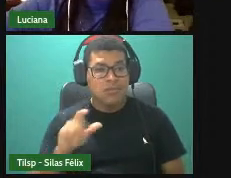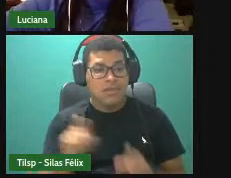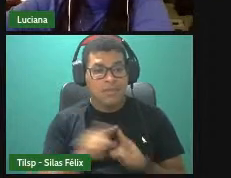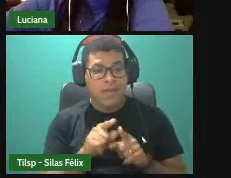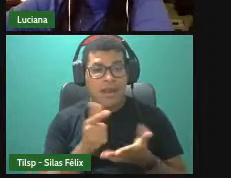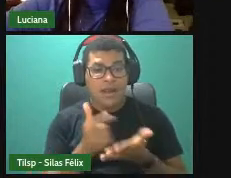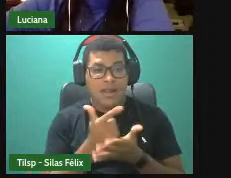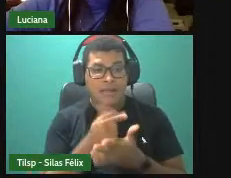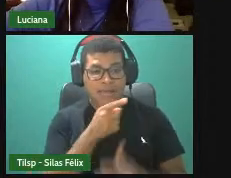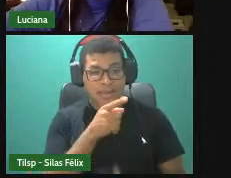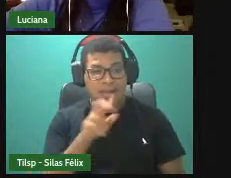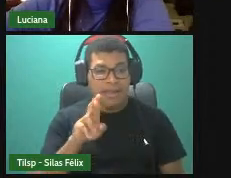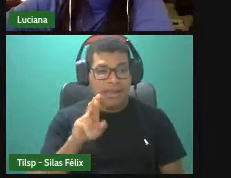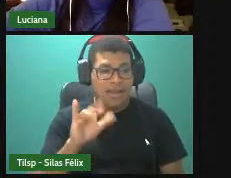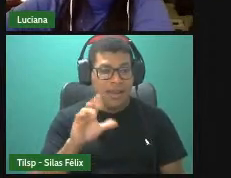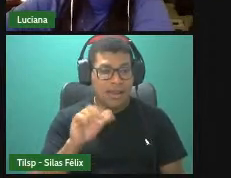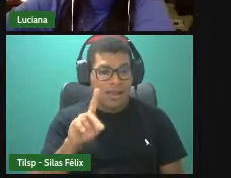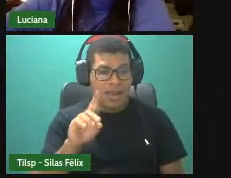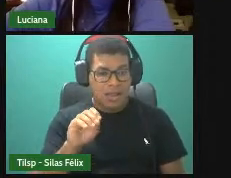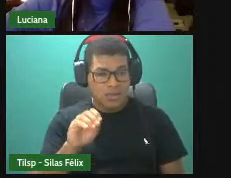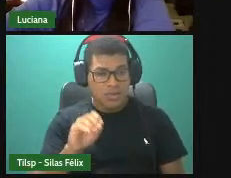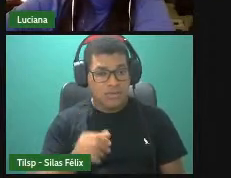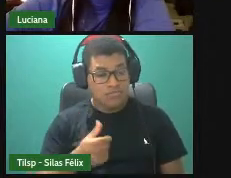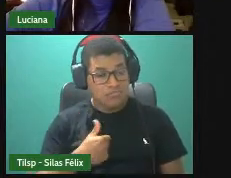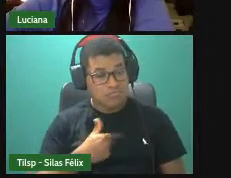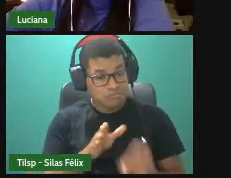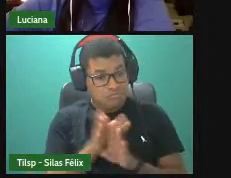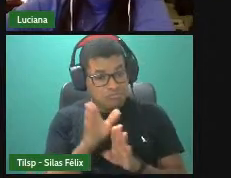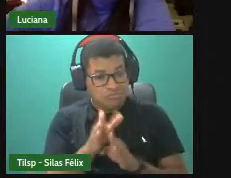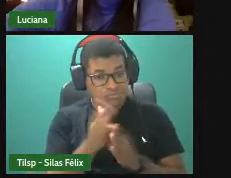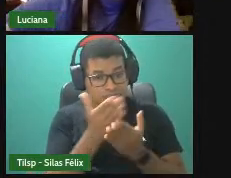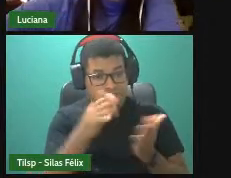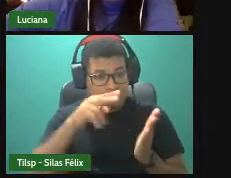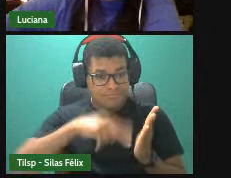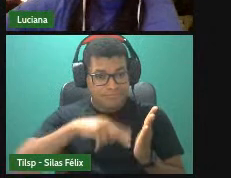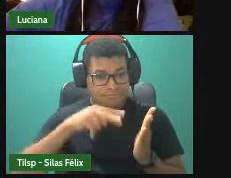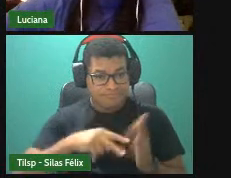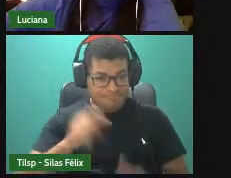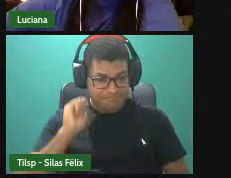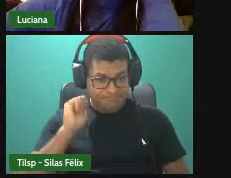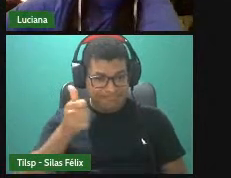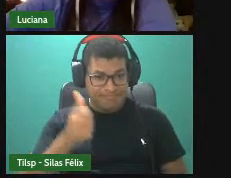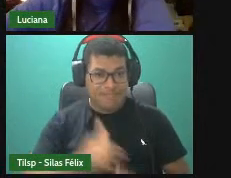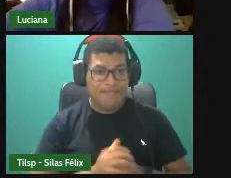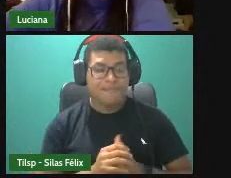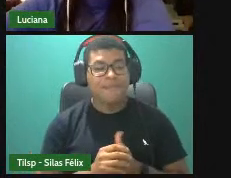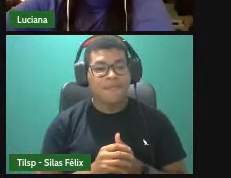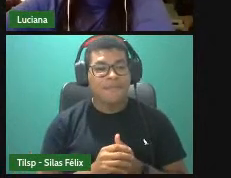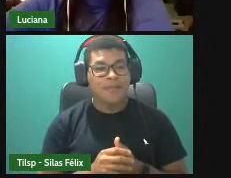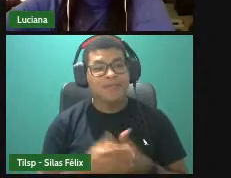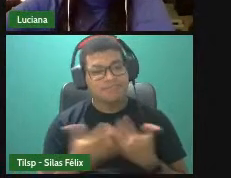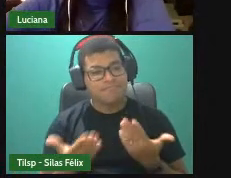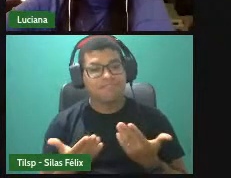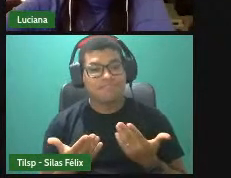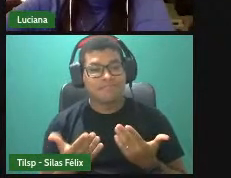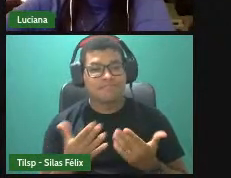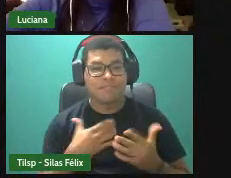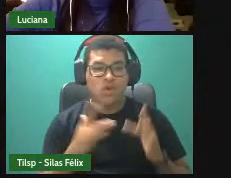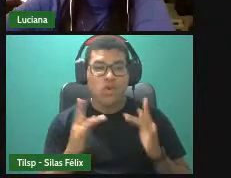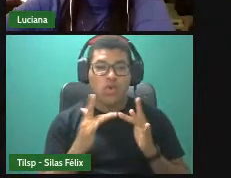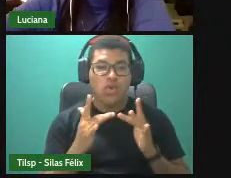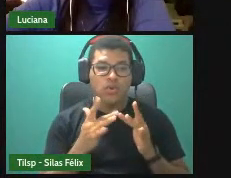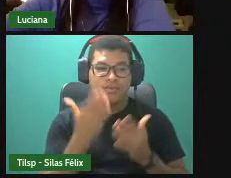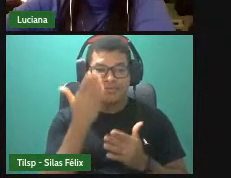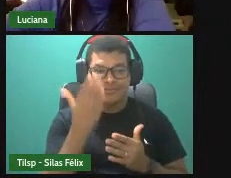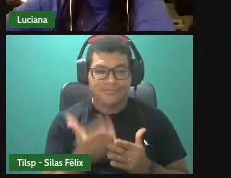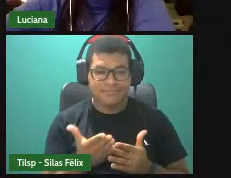Ricardo, né? Recomendo a leitura. Tá bom, pessoal? É isso, então, que são os meus contatos, tá?